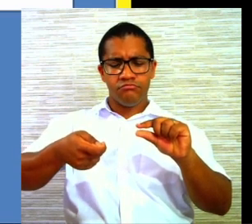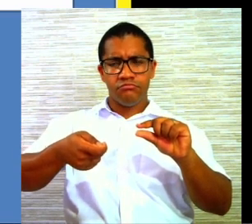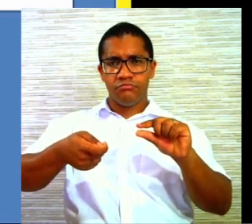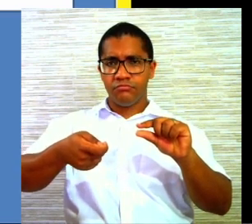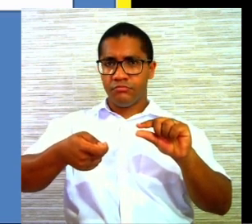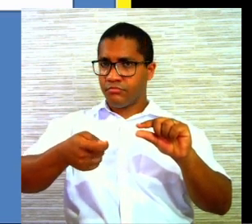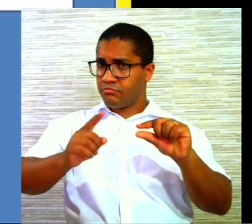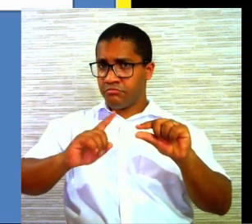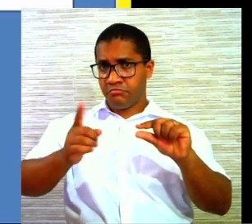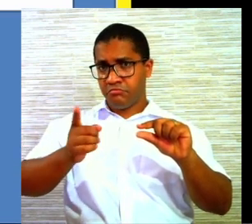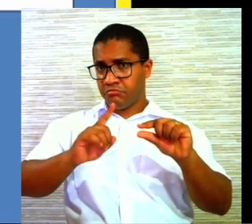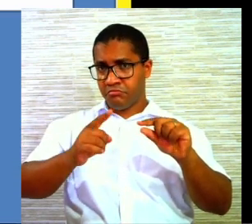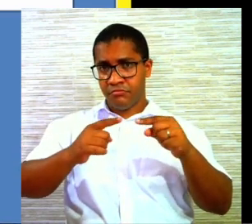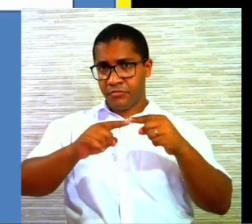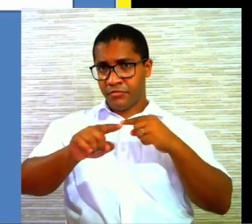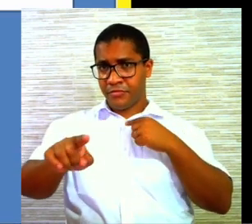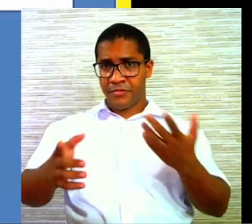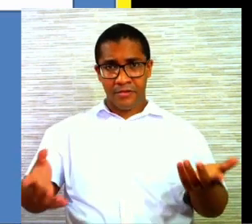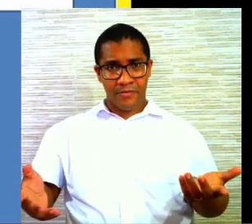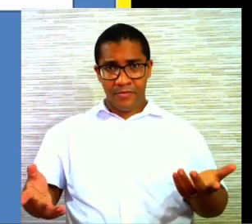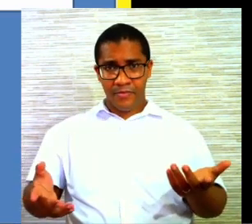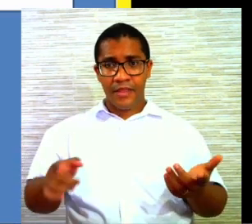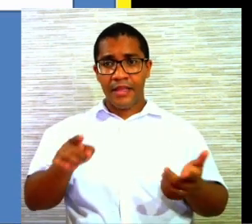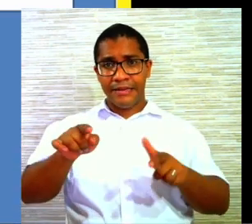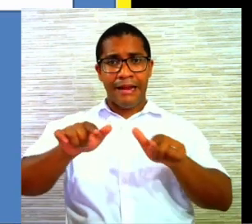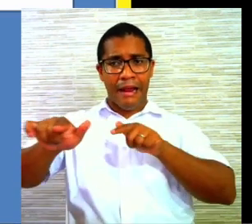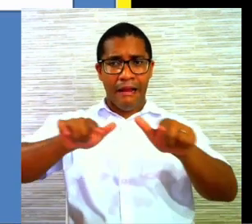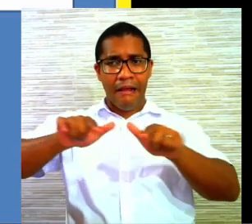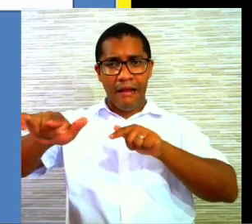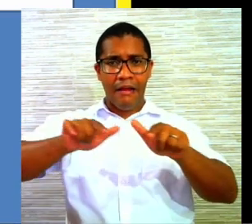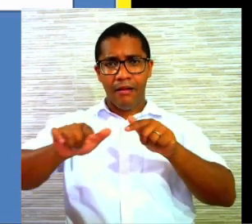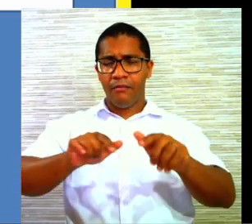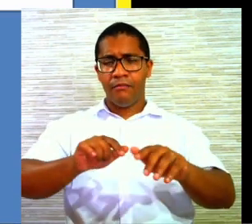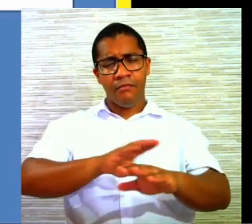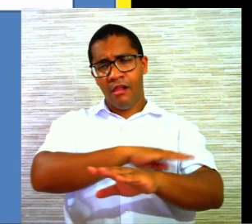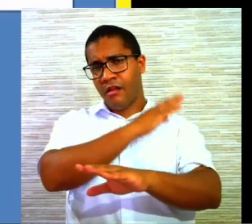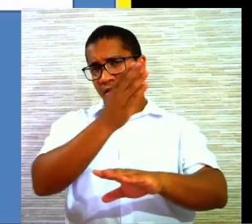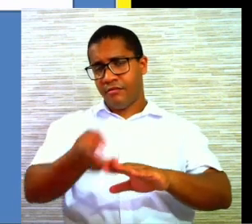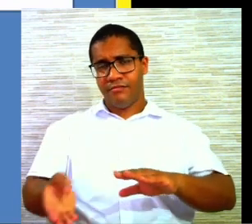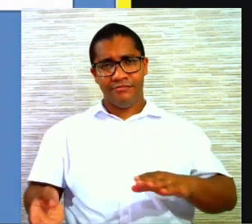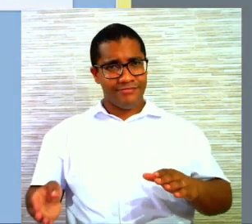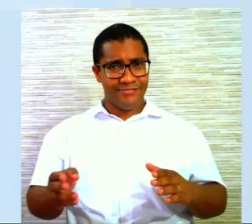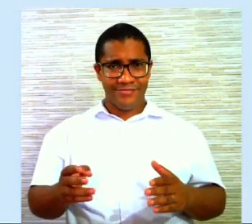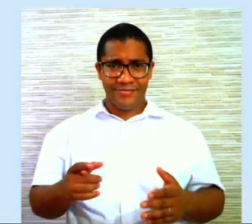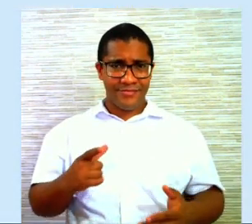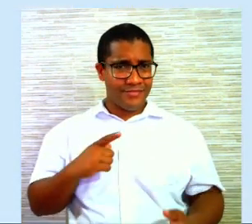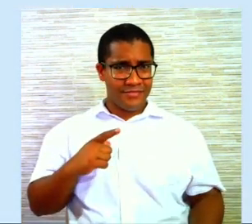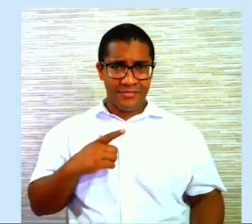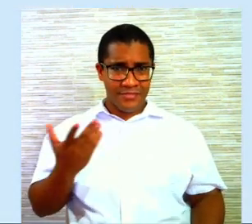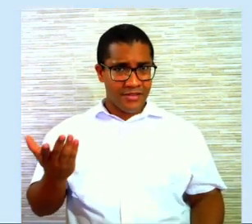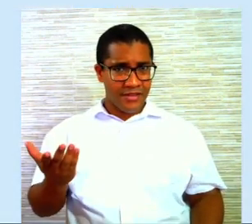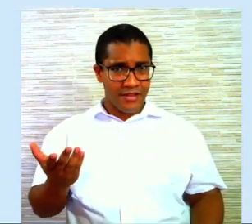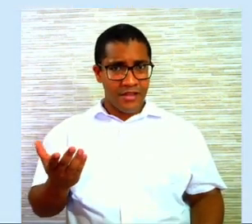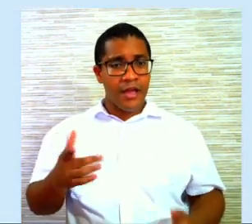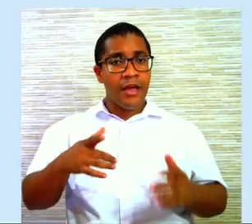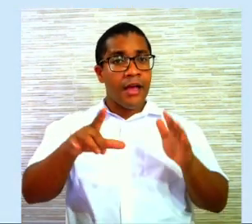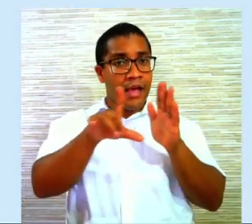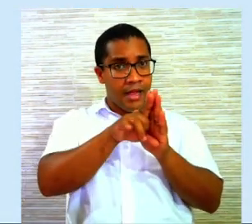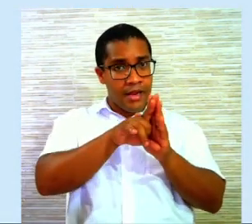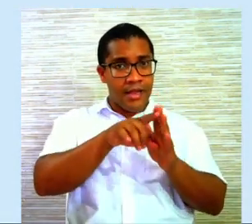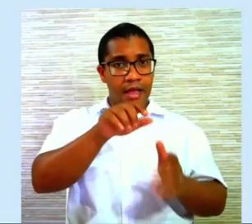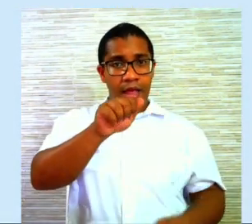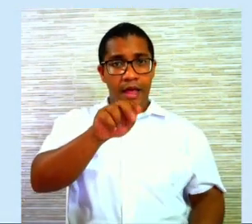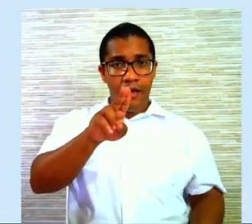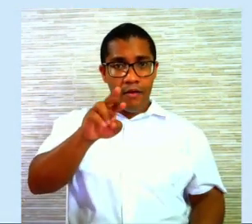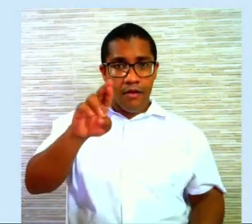natureza do serviço esteja claramente definida. Então, vejamos, pessoal. Então, essa coisa, a lei chega, a Lei